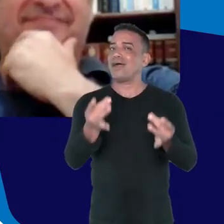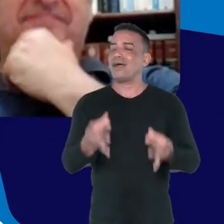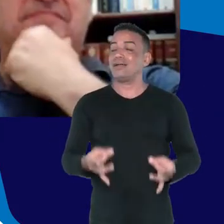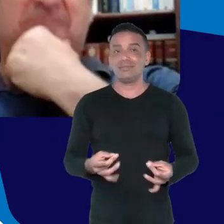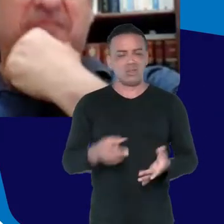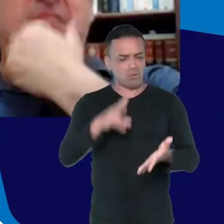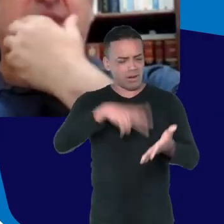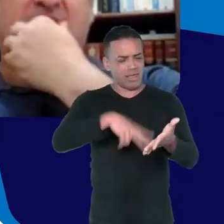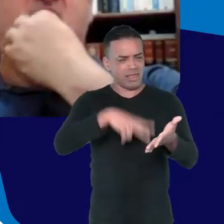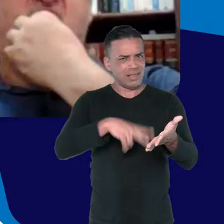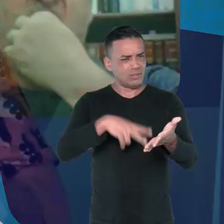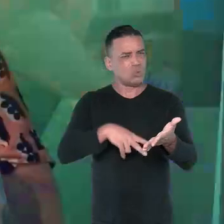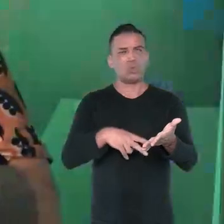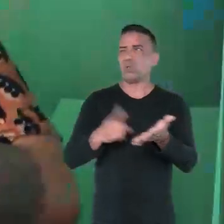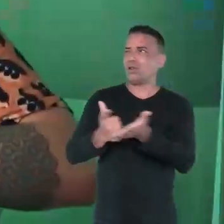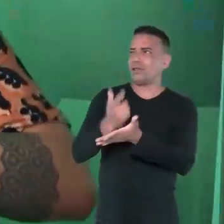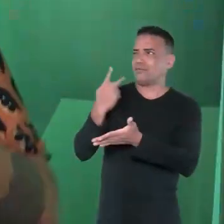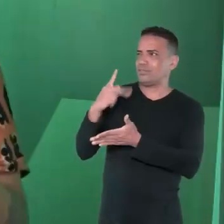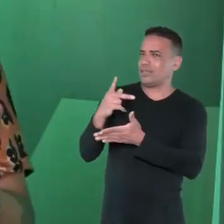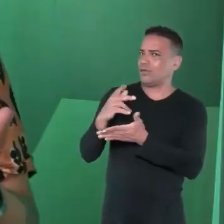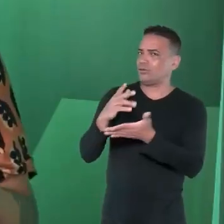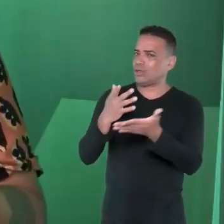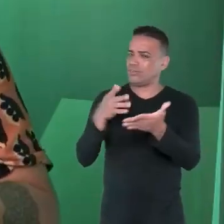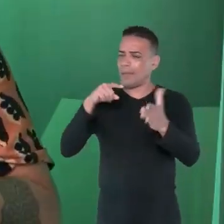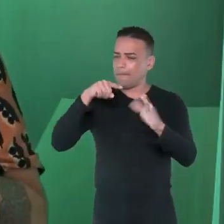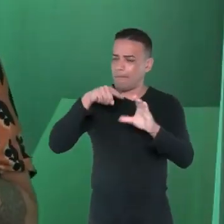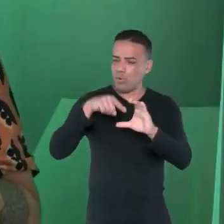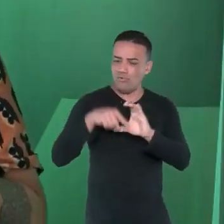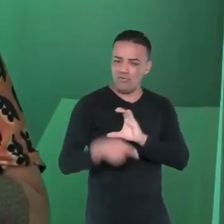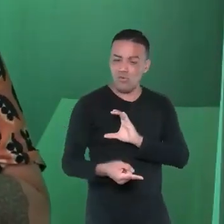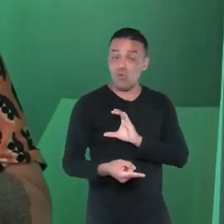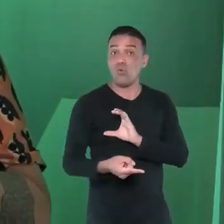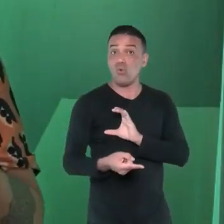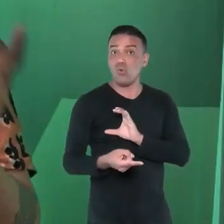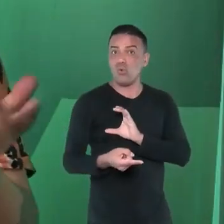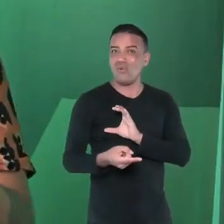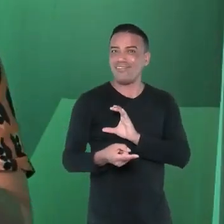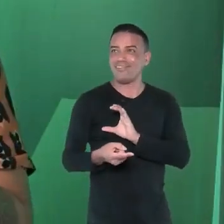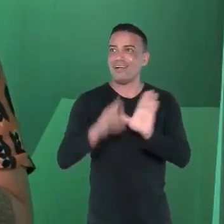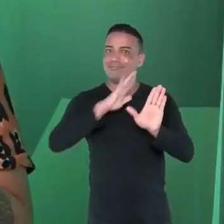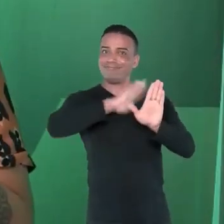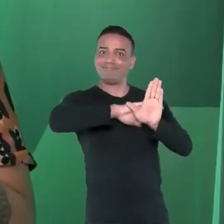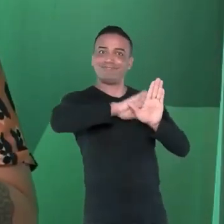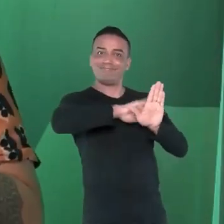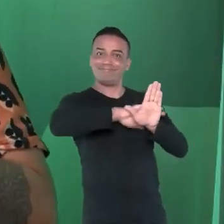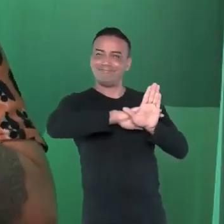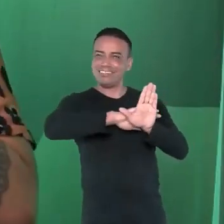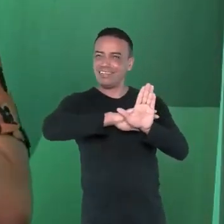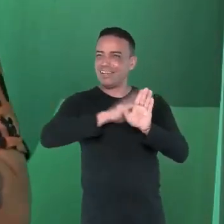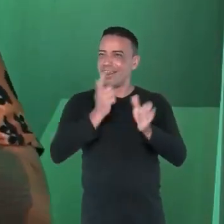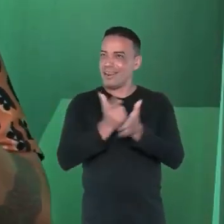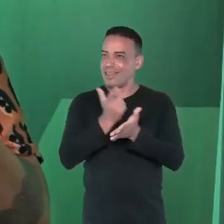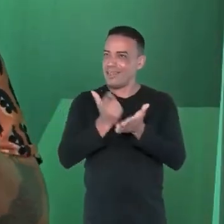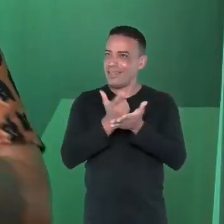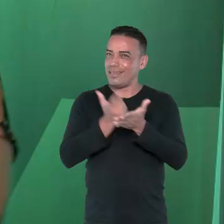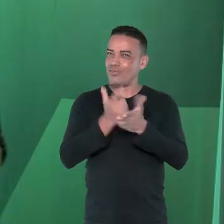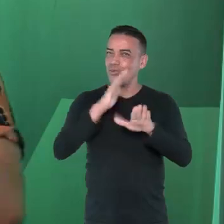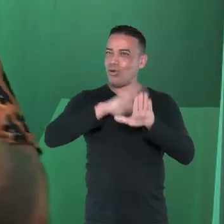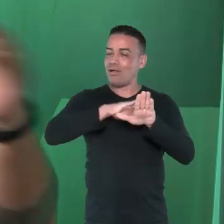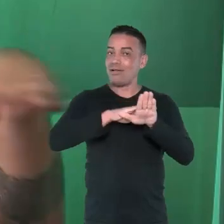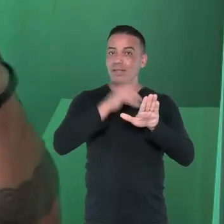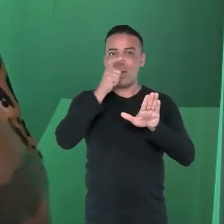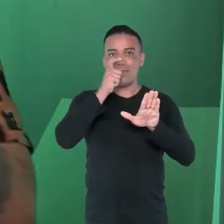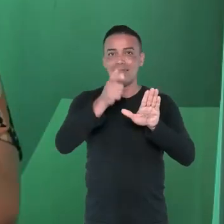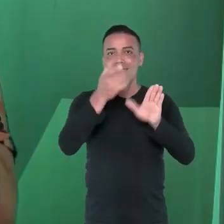nela, assim, que é isso, acho que quanto mais você se aprofunda muito num pano de fundo que ele traz, mais atento aos